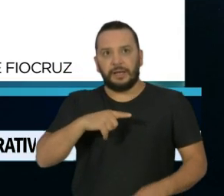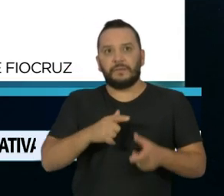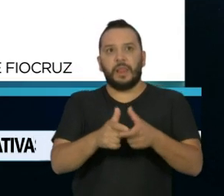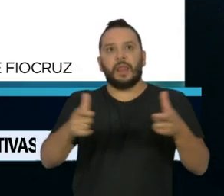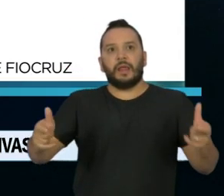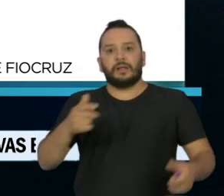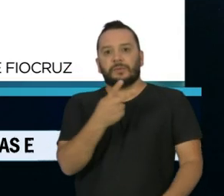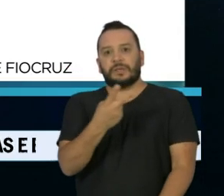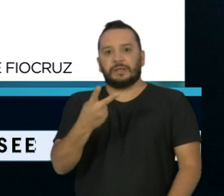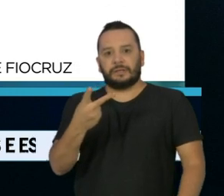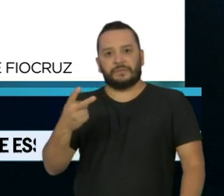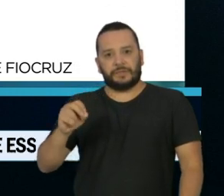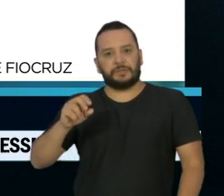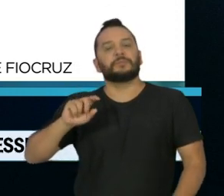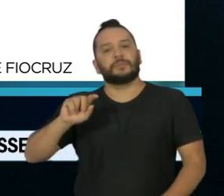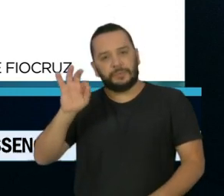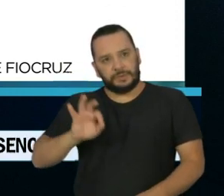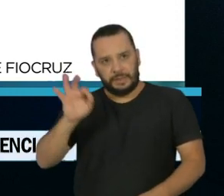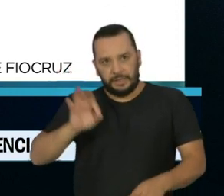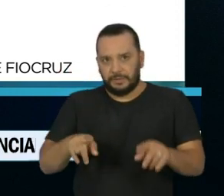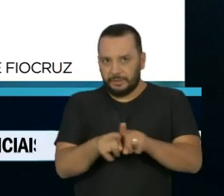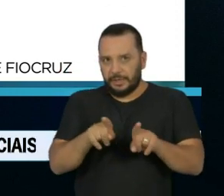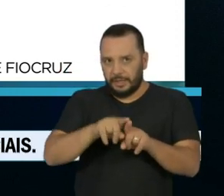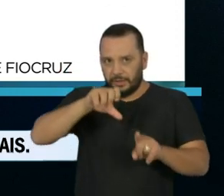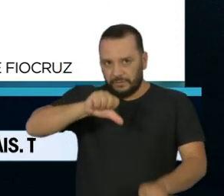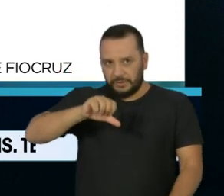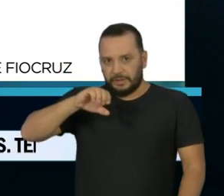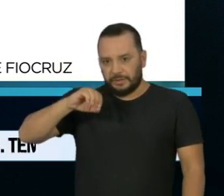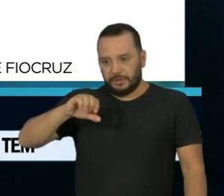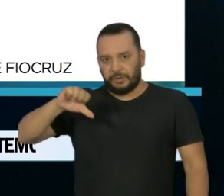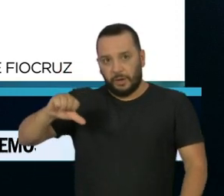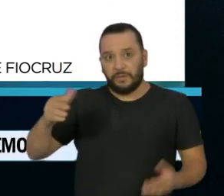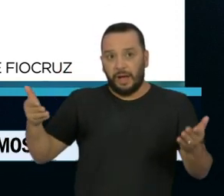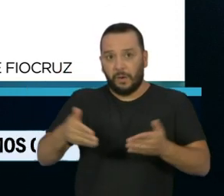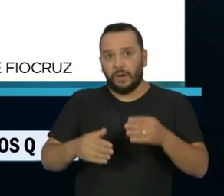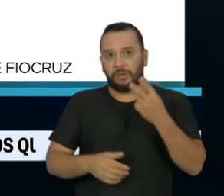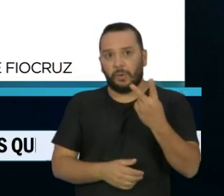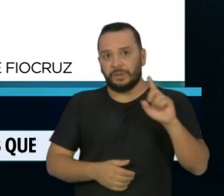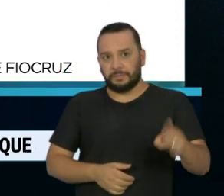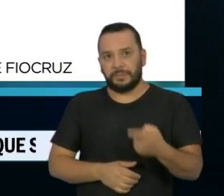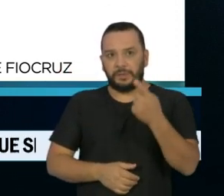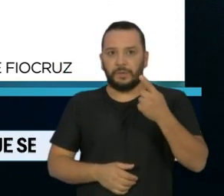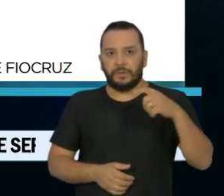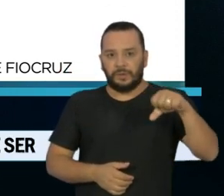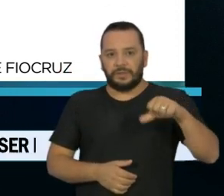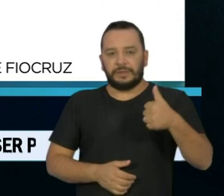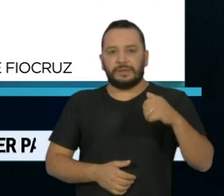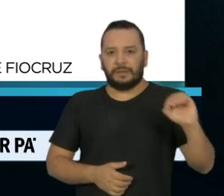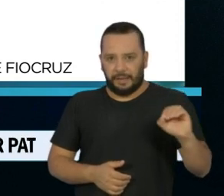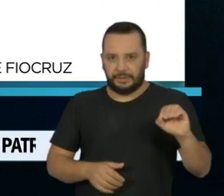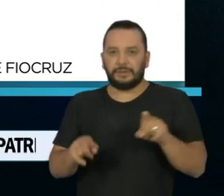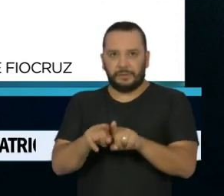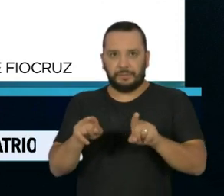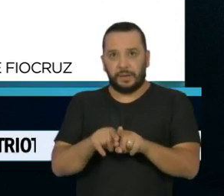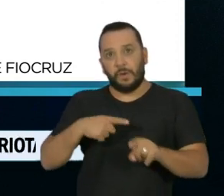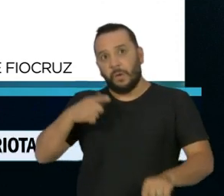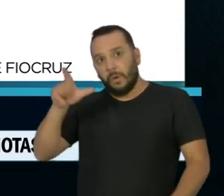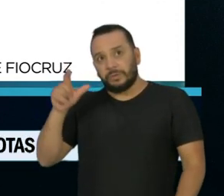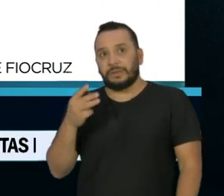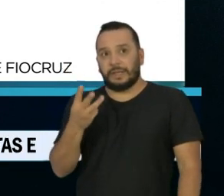220 por cento passando d909 para 2910 outros